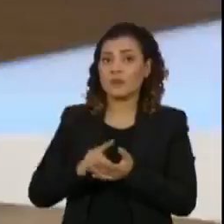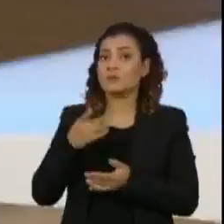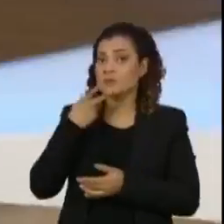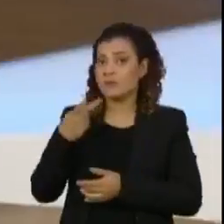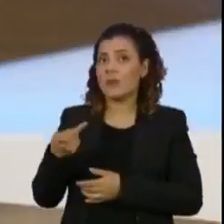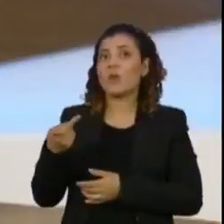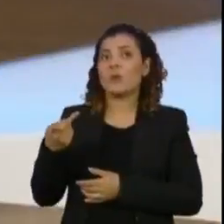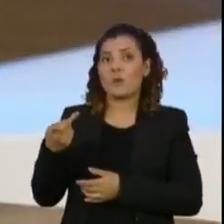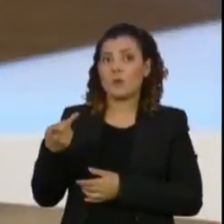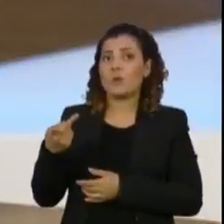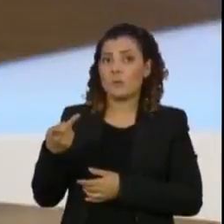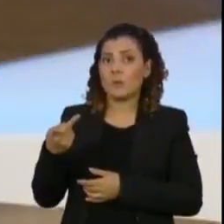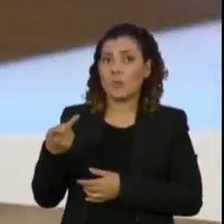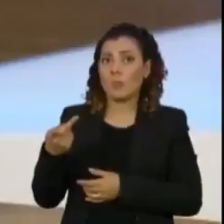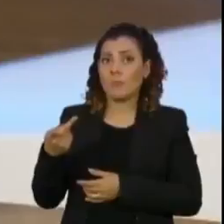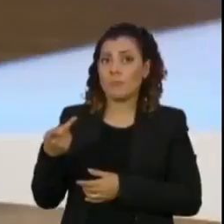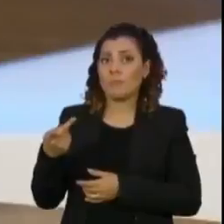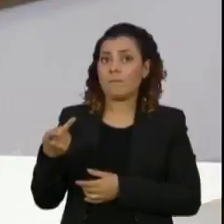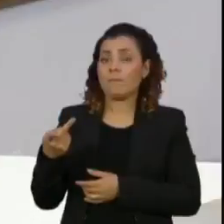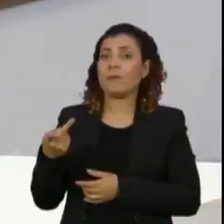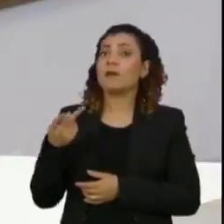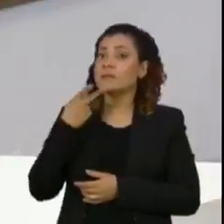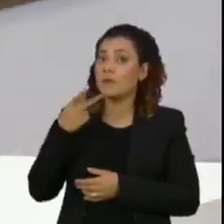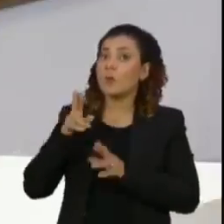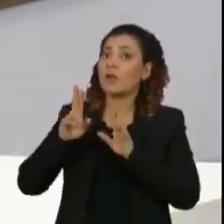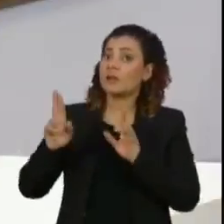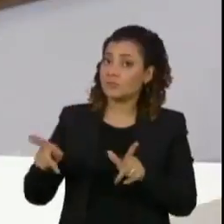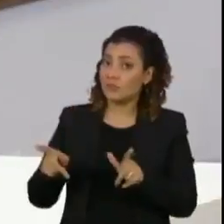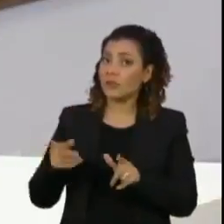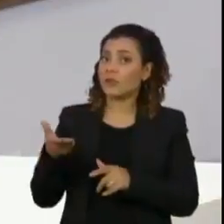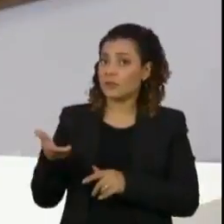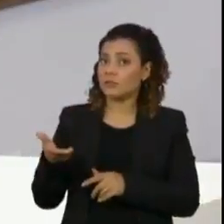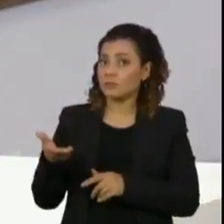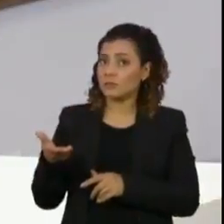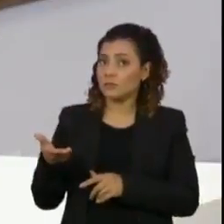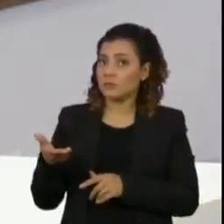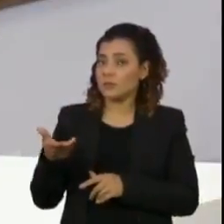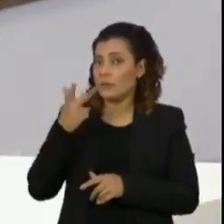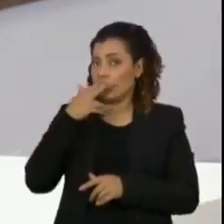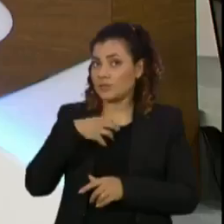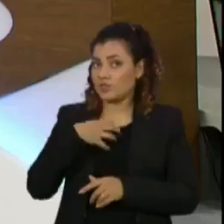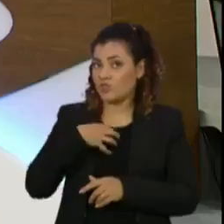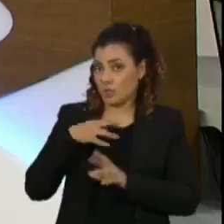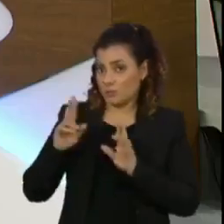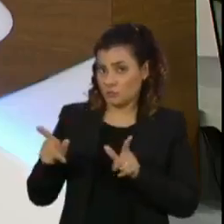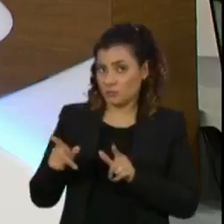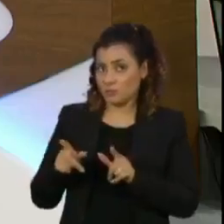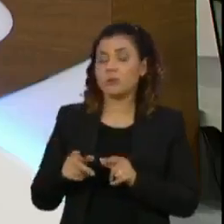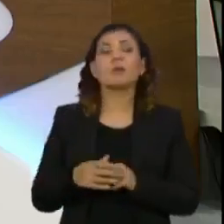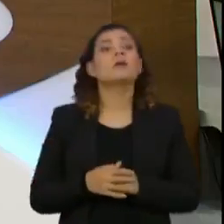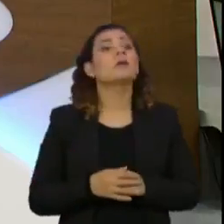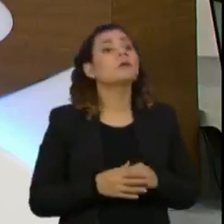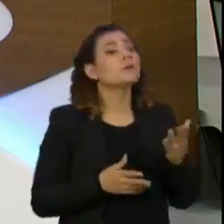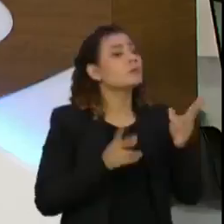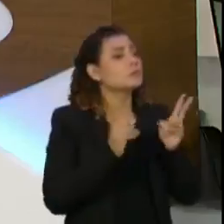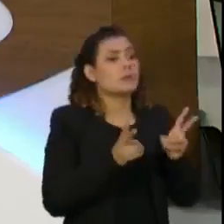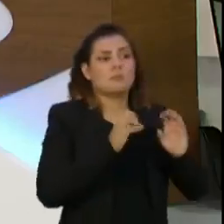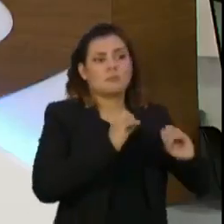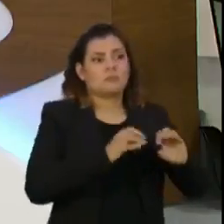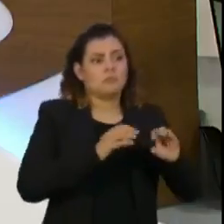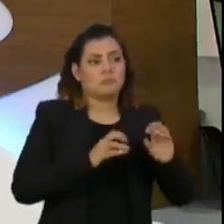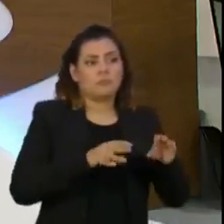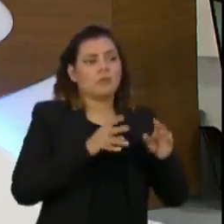você colocou da diferente. Não, você colocou que é diferente. Você colocou que é diferente. Porque então eu sempre trabalhei com isso, com a